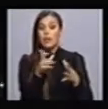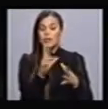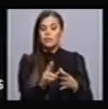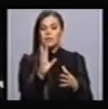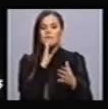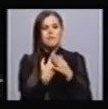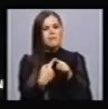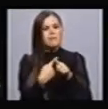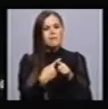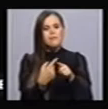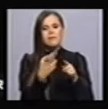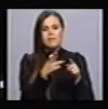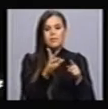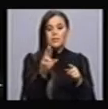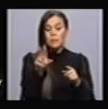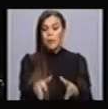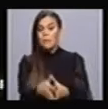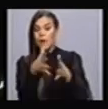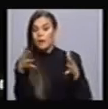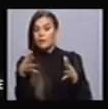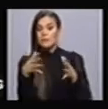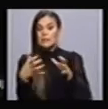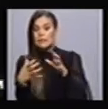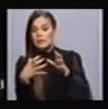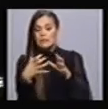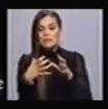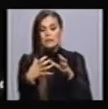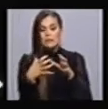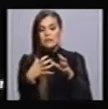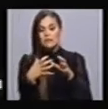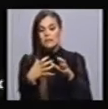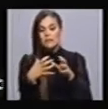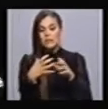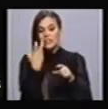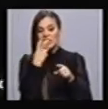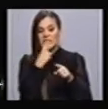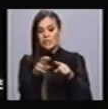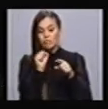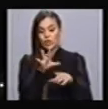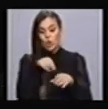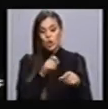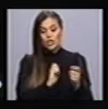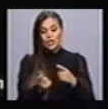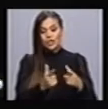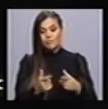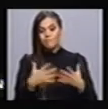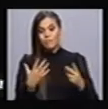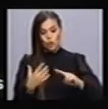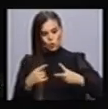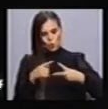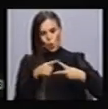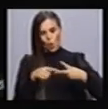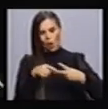for esse raio-x, é maior também a turbulência magnética, a força do campo magnético, precisamente dessas estrelas. E então, estes dois